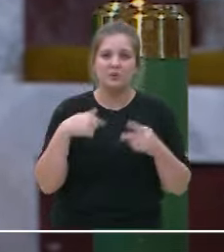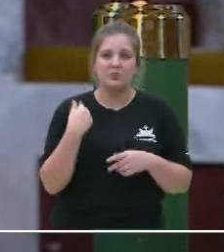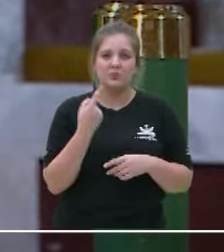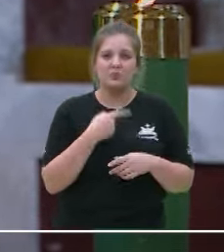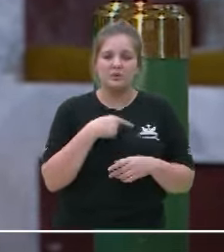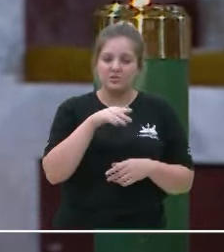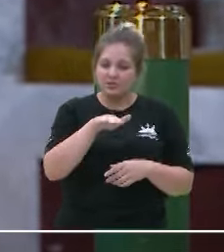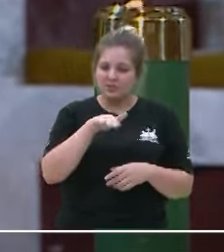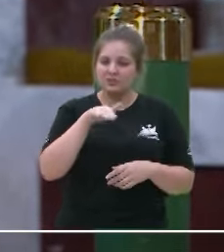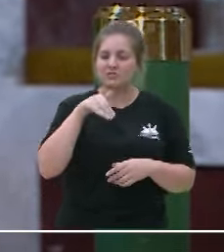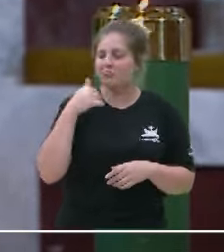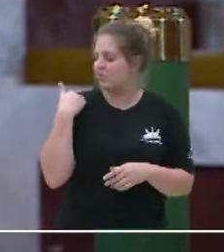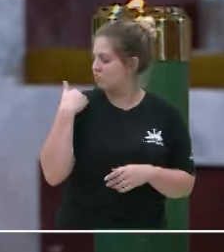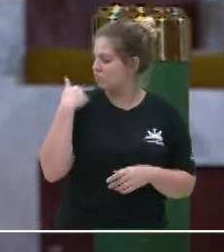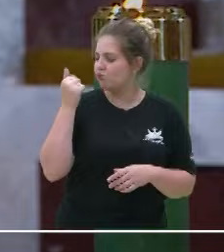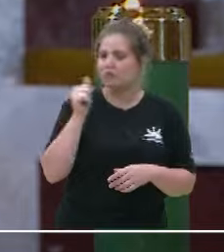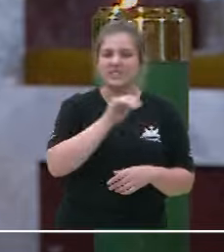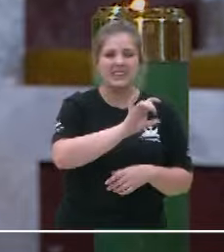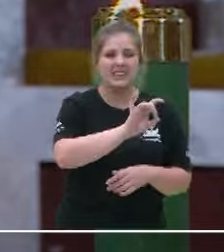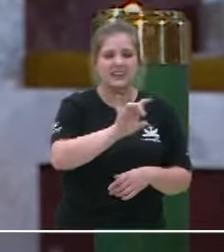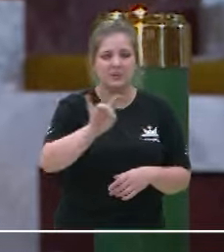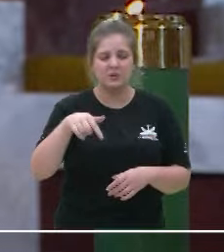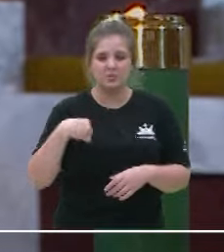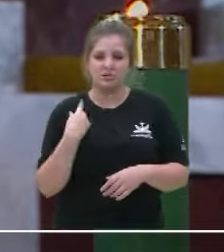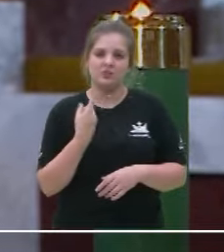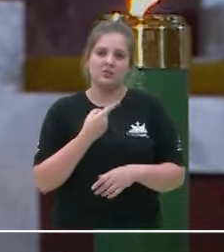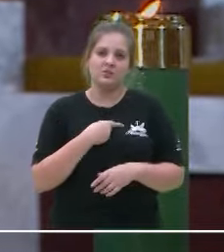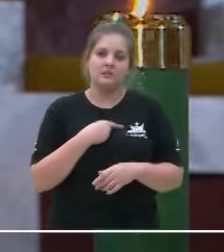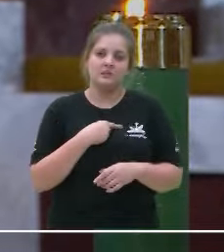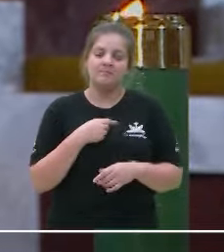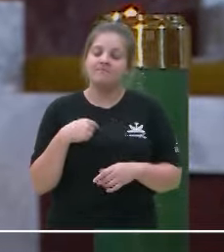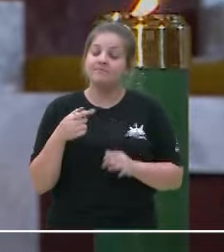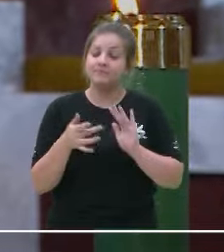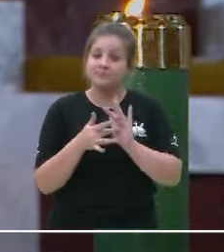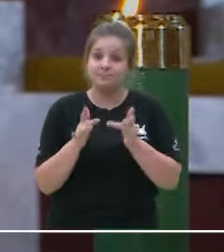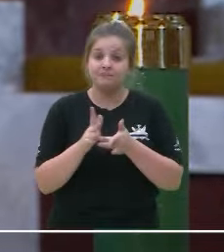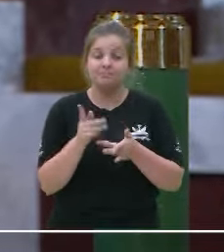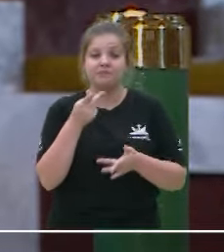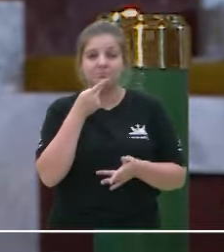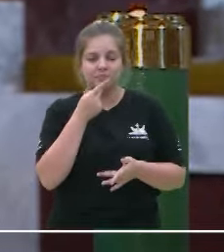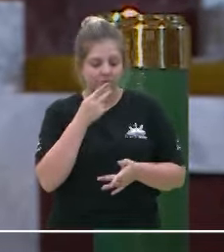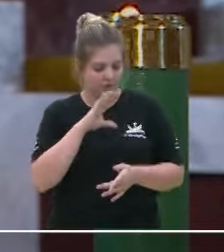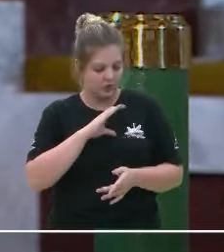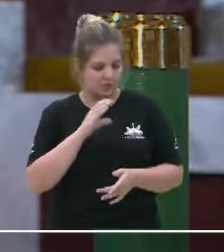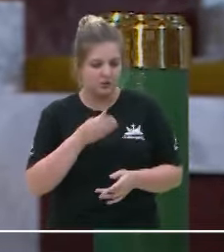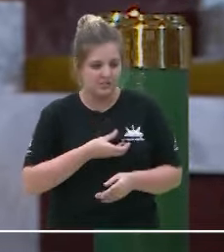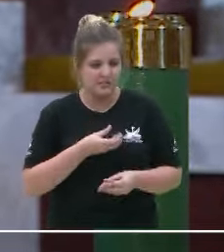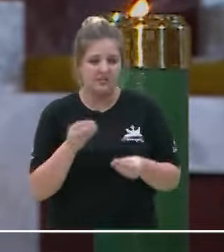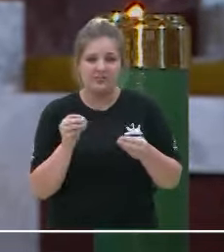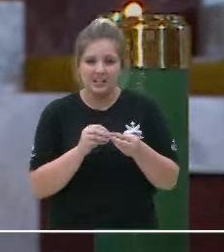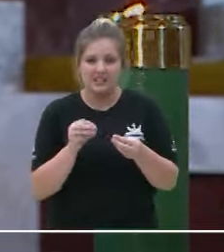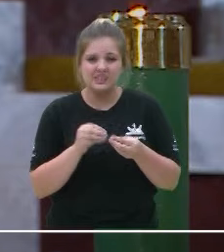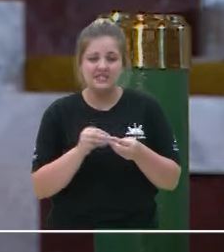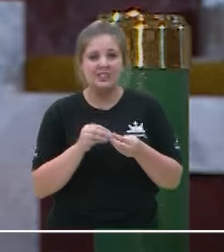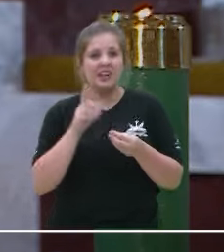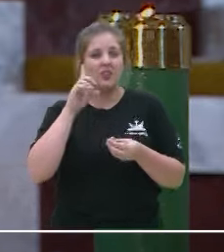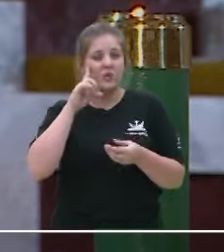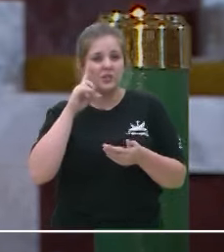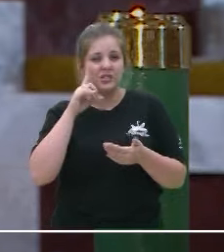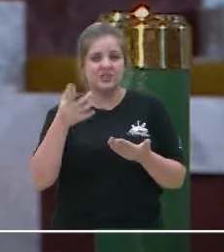chama Jesus diz praticai esta conversão e